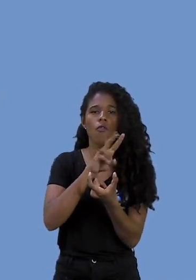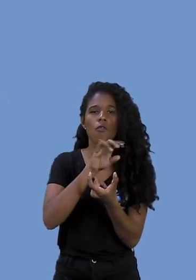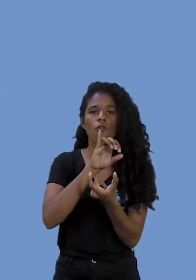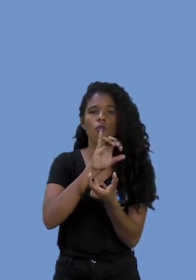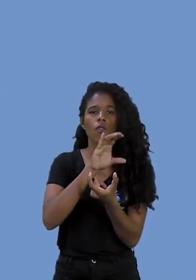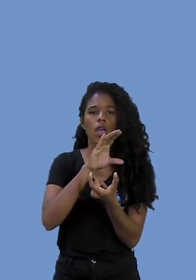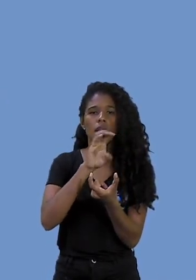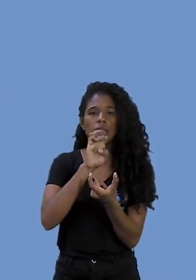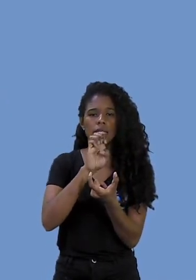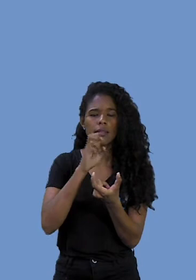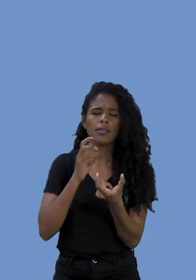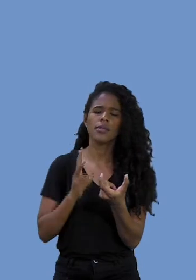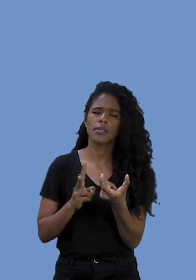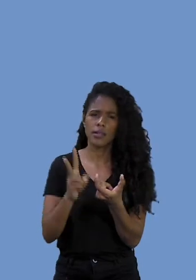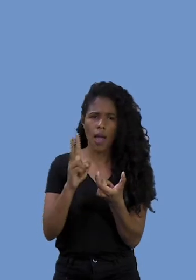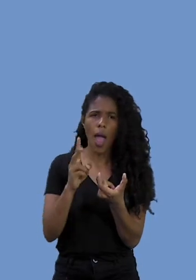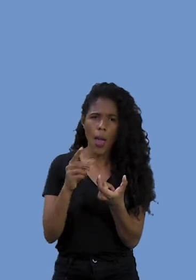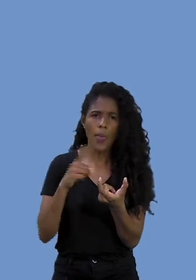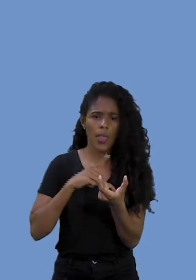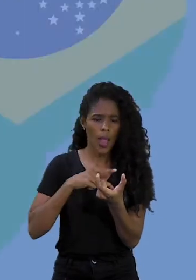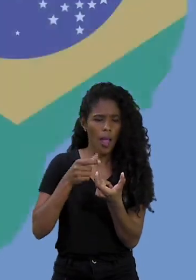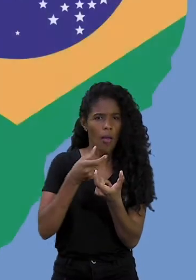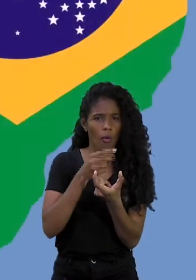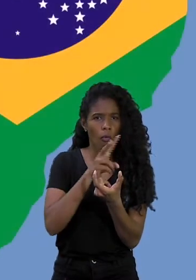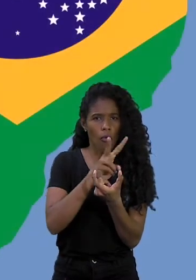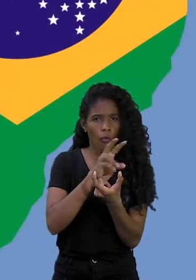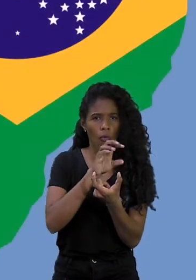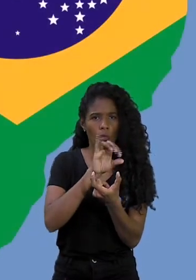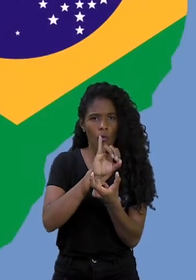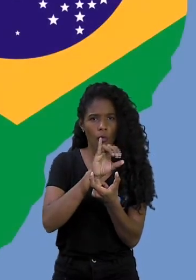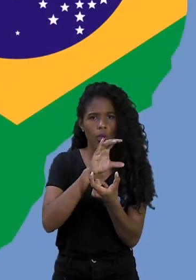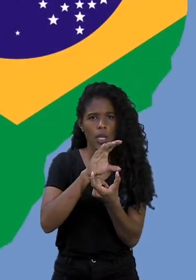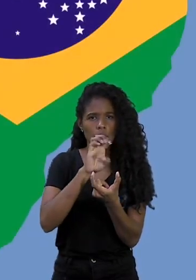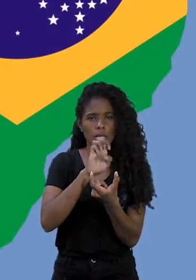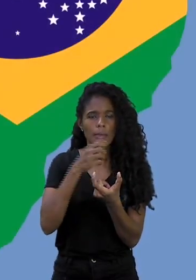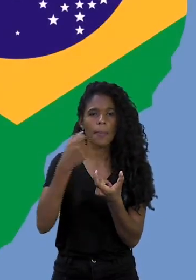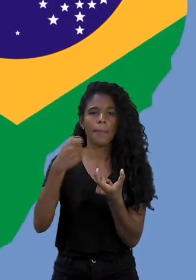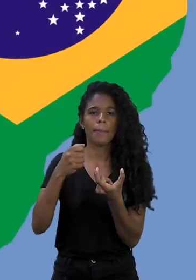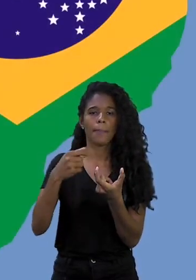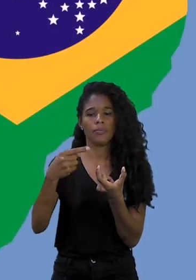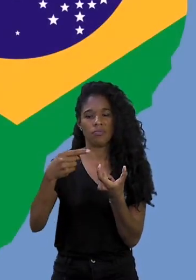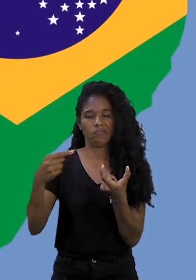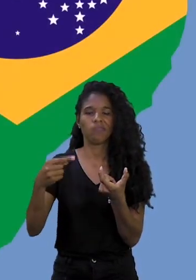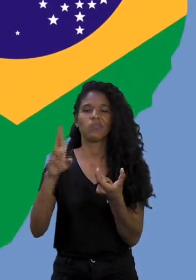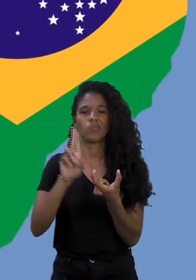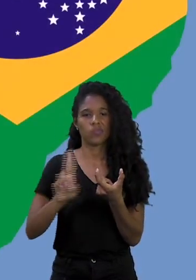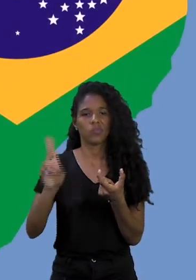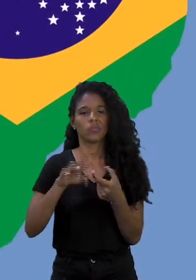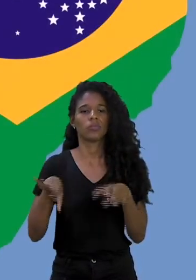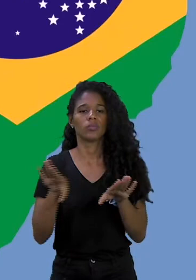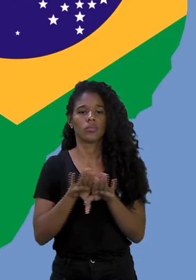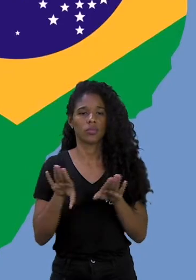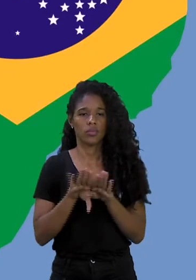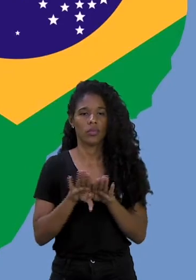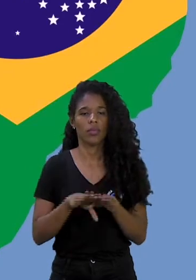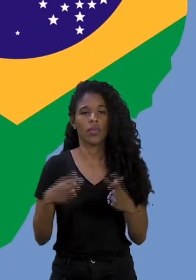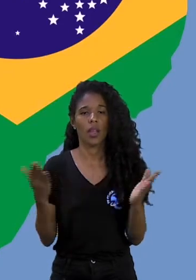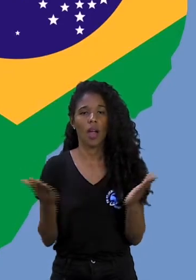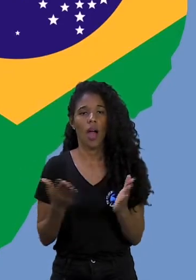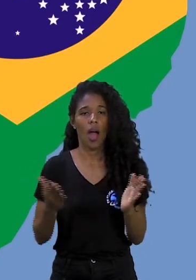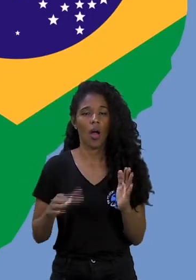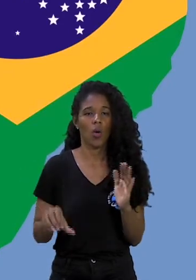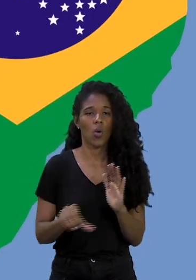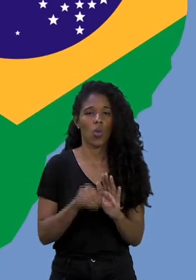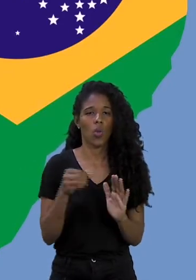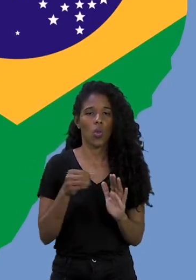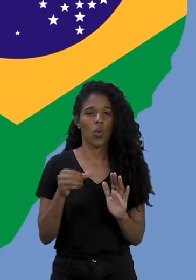número 9, com o prefixo sub, usa-se o hífen também diante das palavras